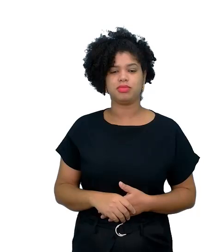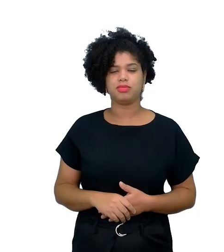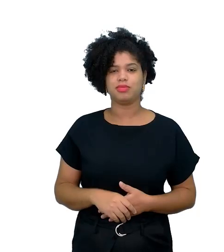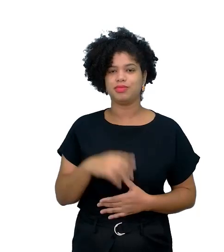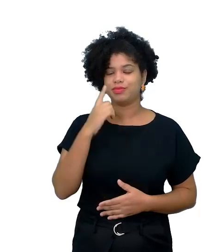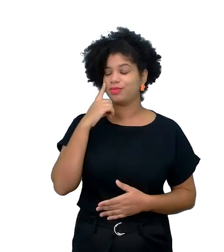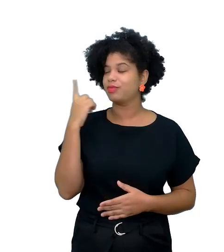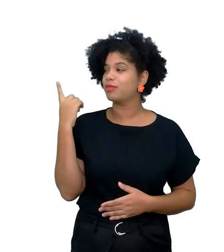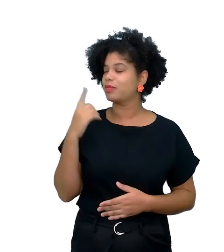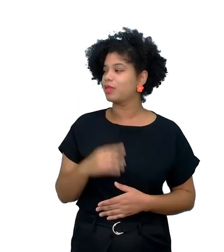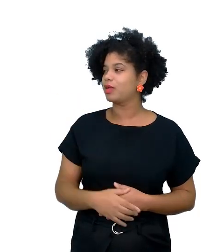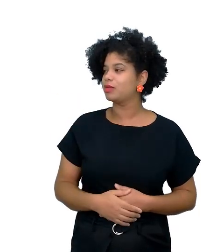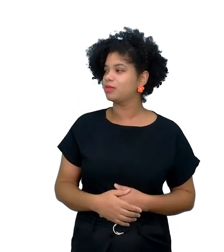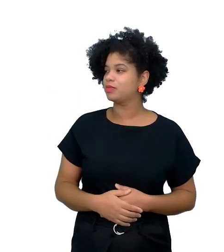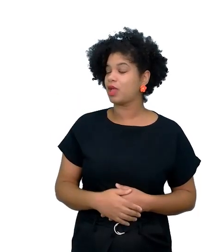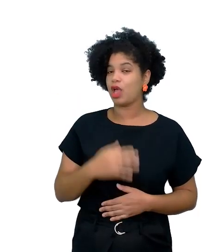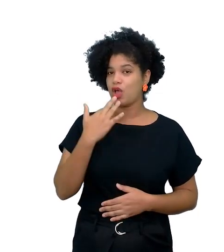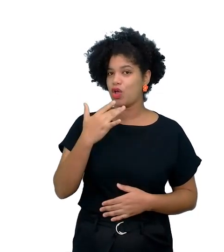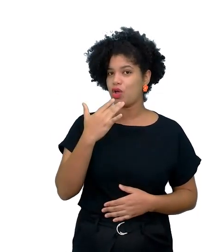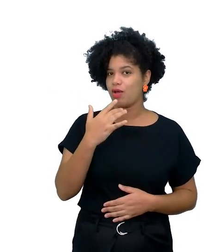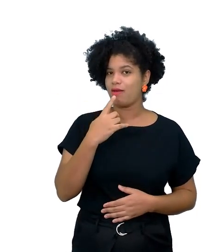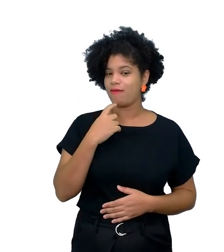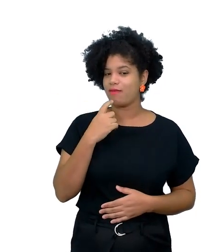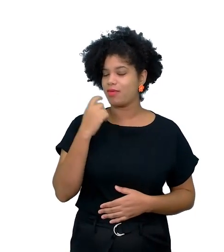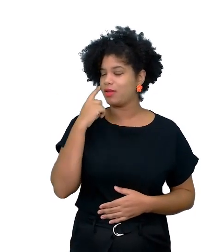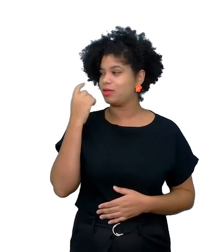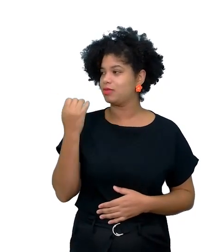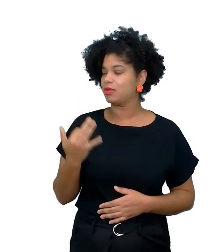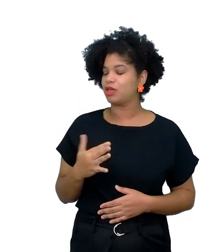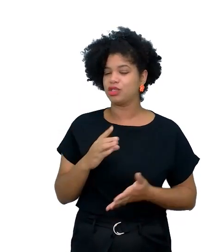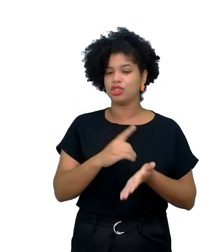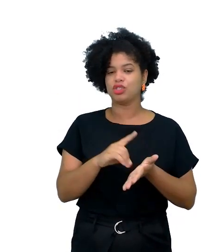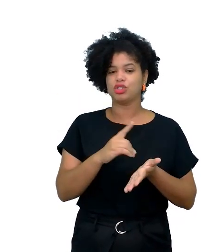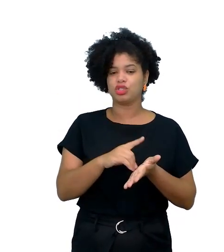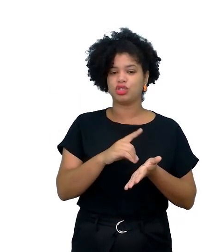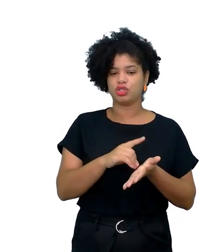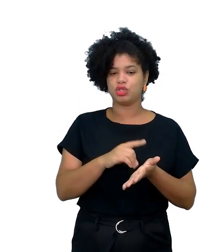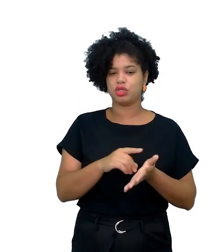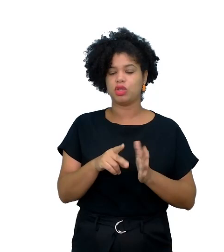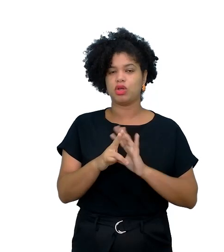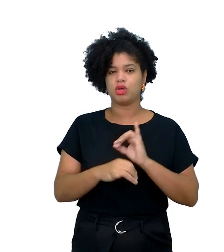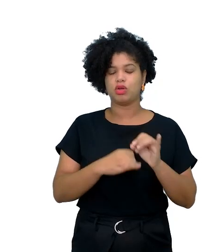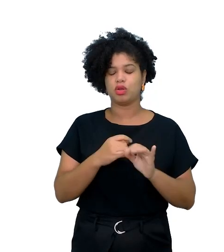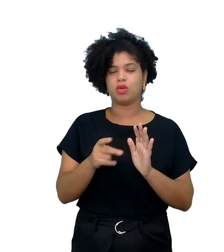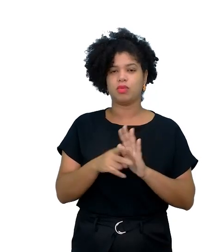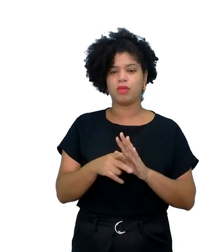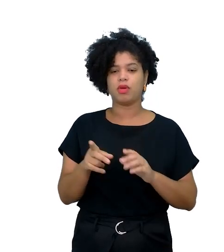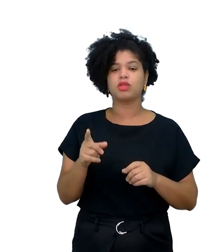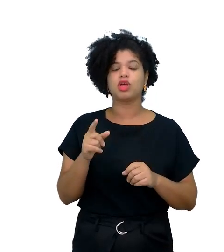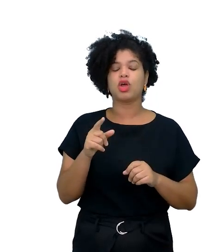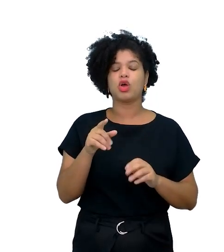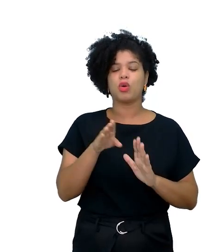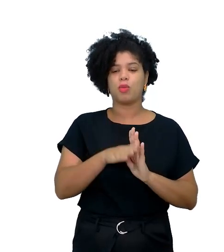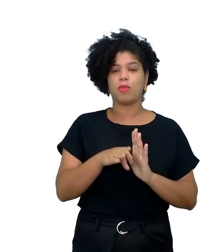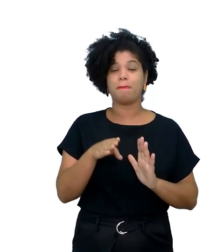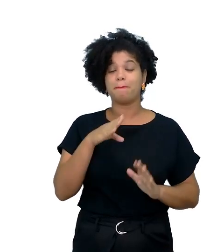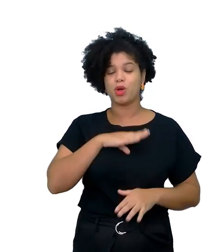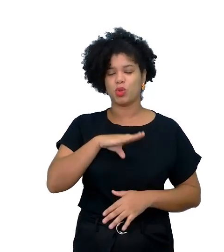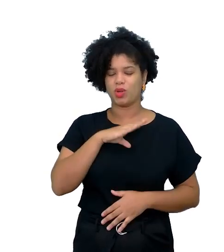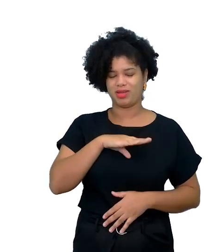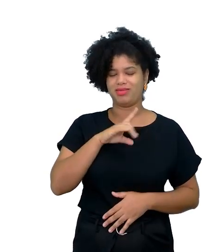Então, segundo o nosso dicionário, né, é uma das definições para a matemática, é que a incógnita é